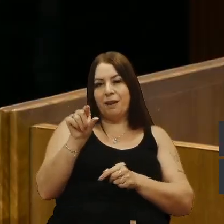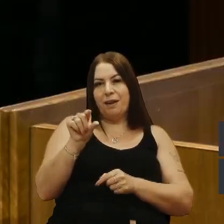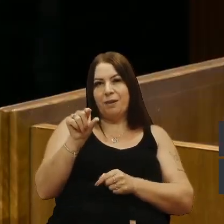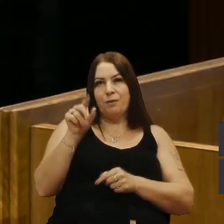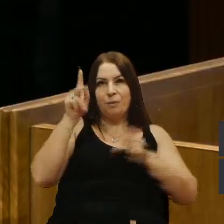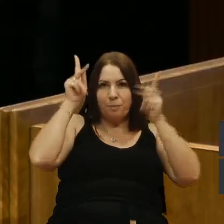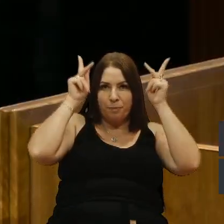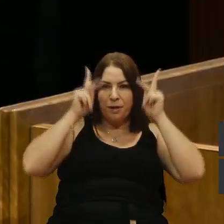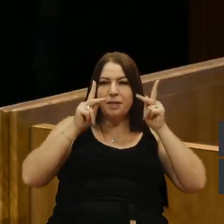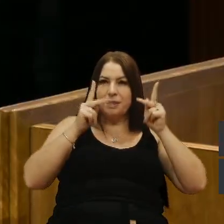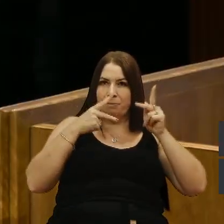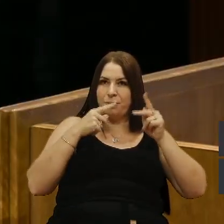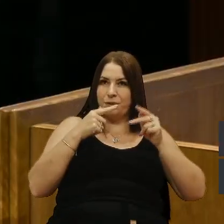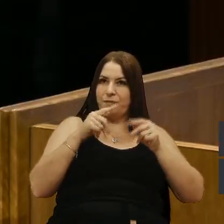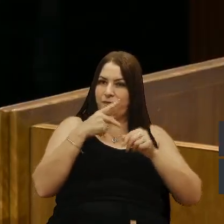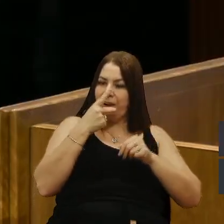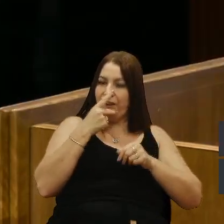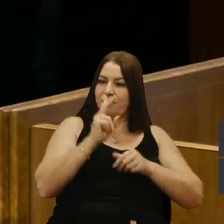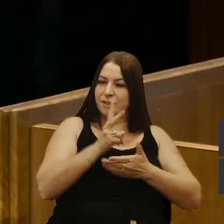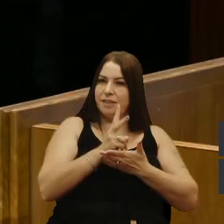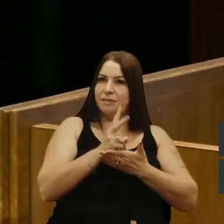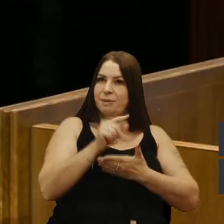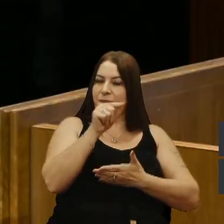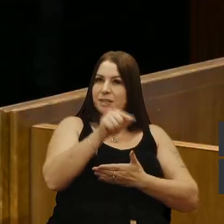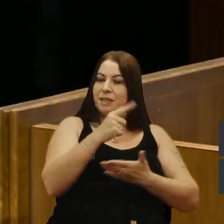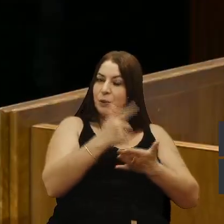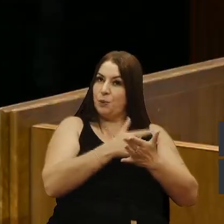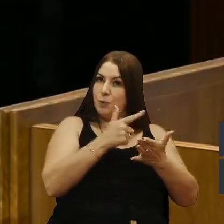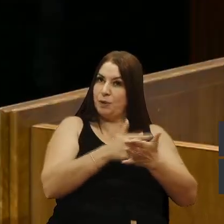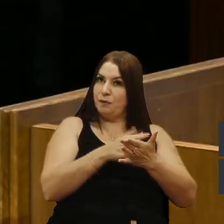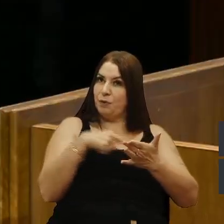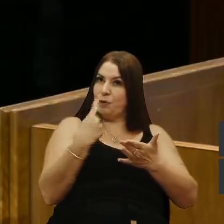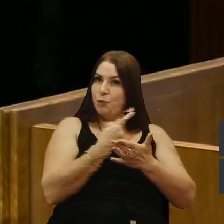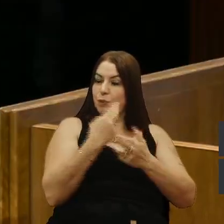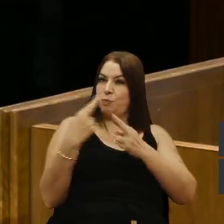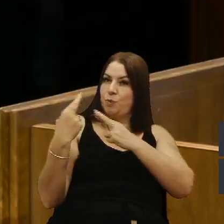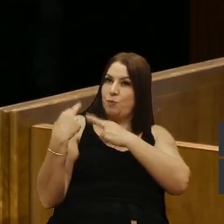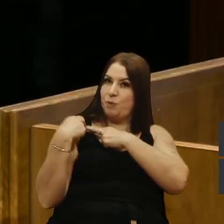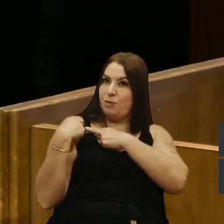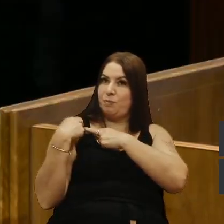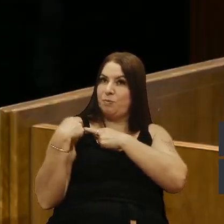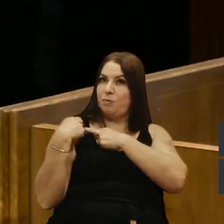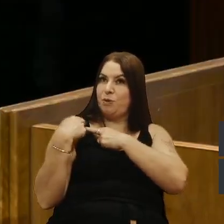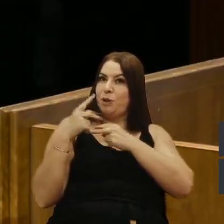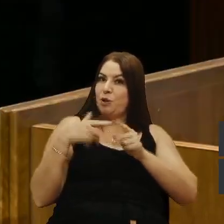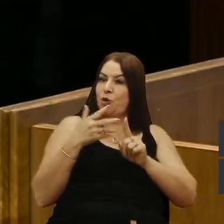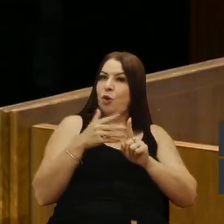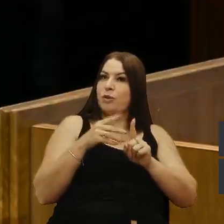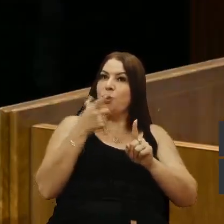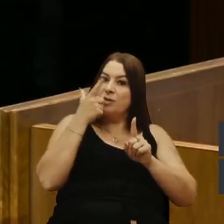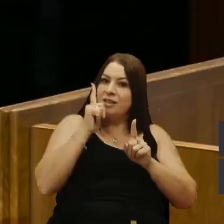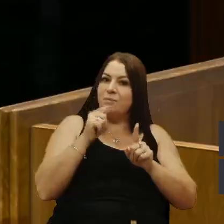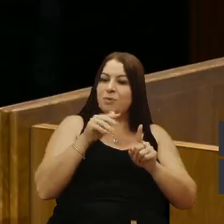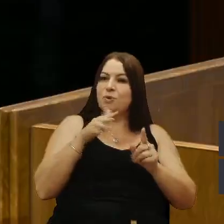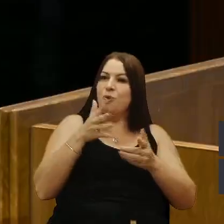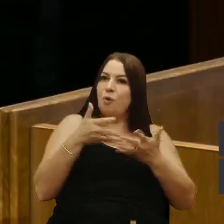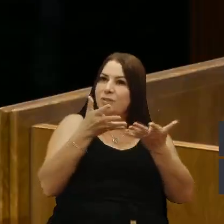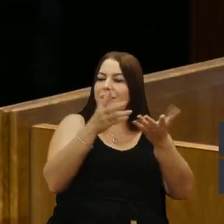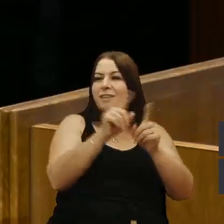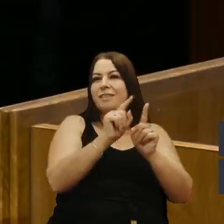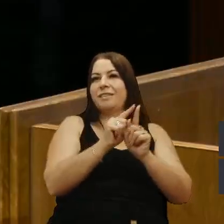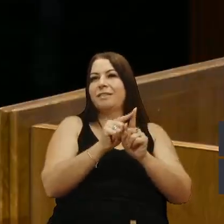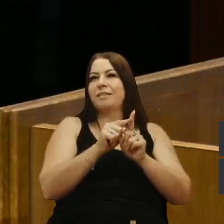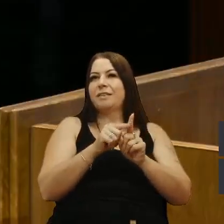Libardi, sempre diz, né, está lá no livro, que nós somos responsáveis por quem nós cativamos. Então, nesse sentido, sempre tive uma